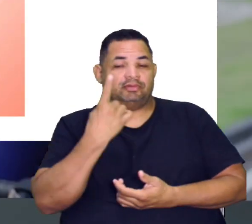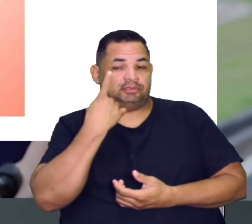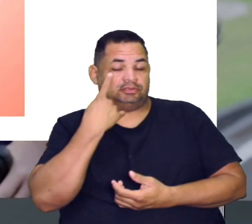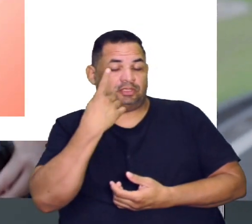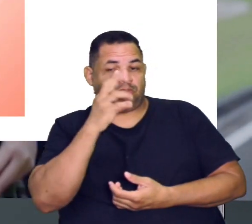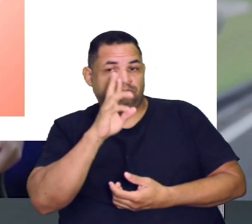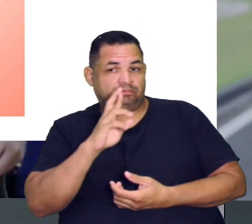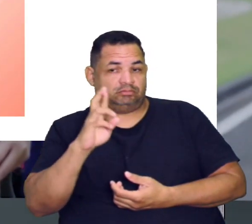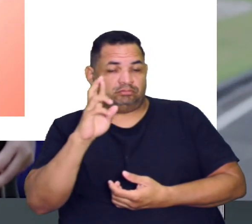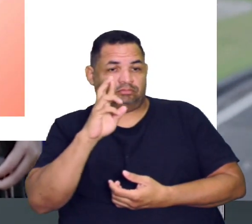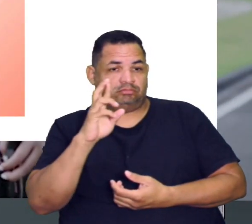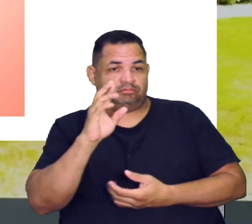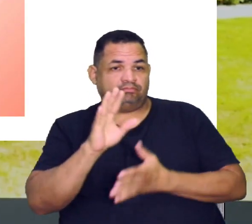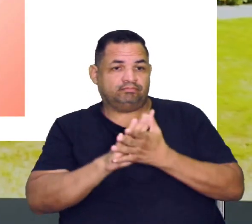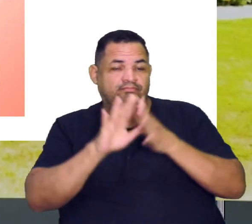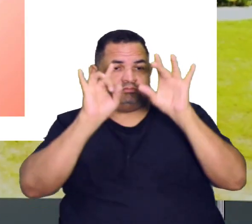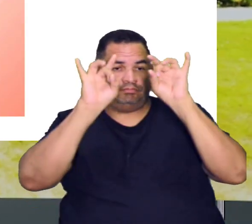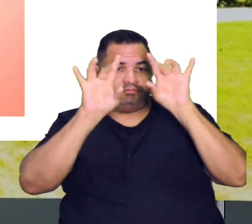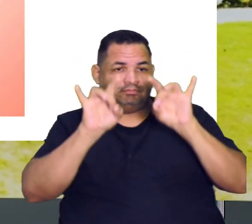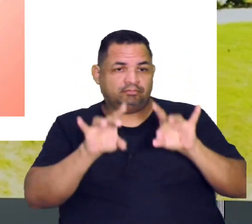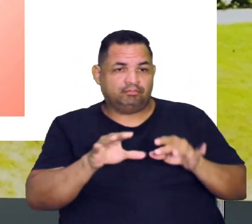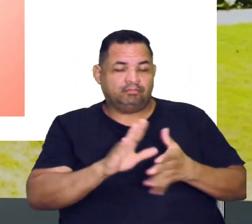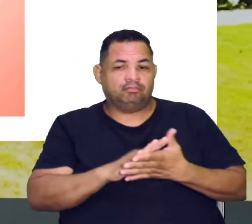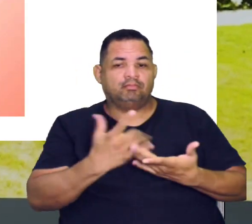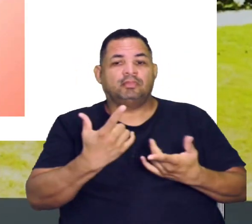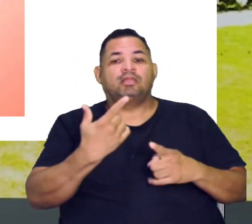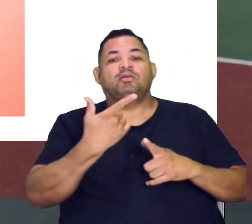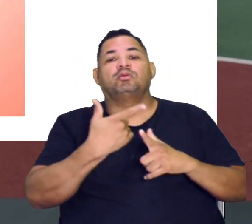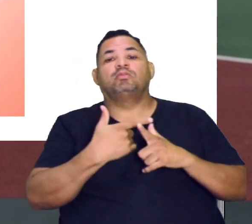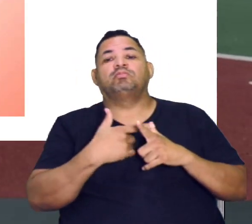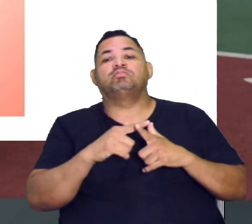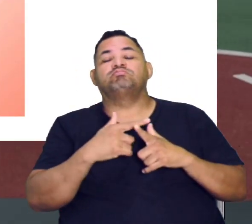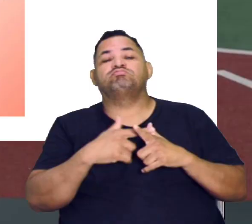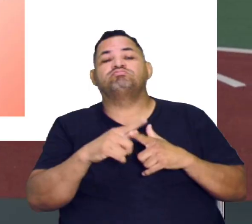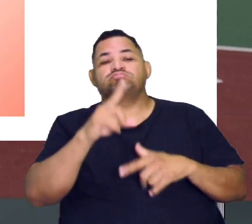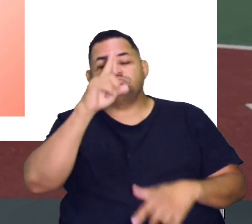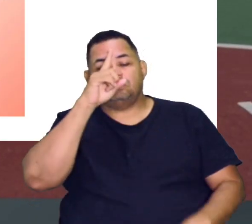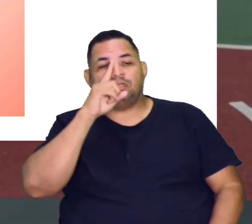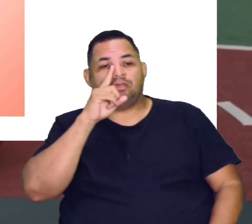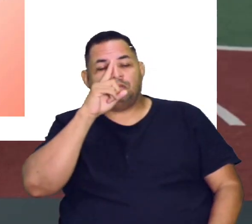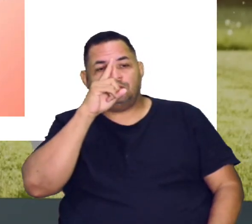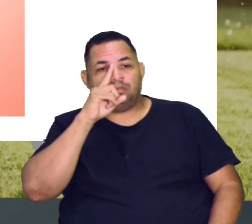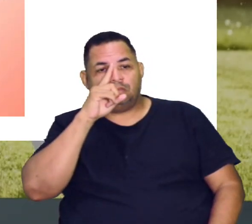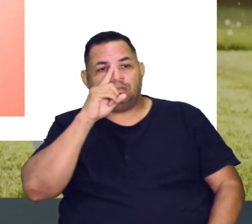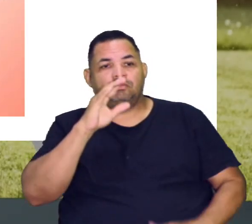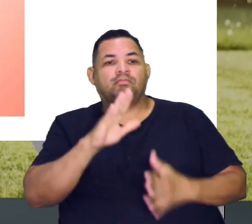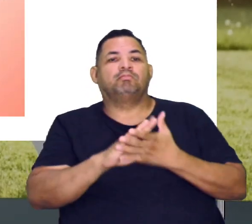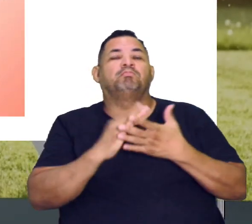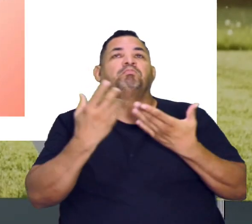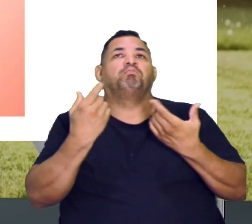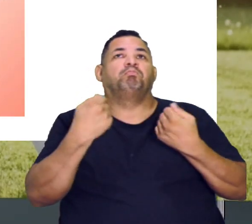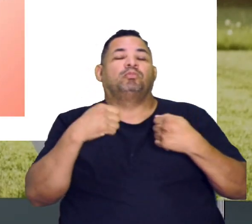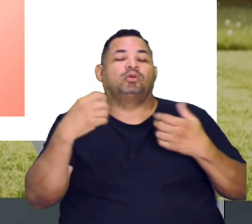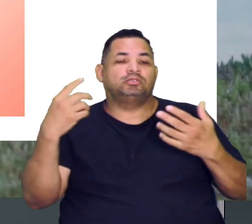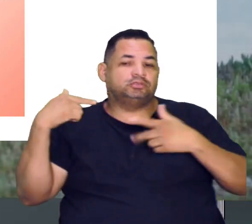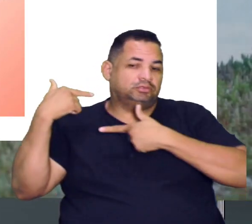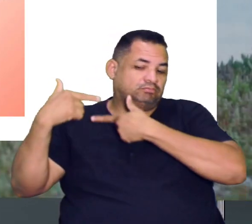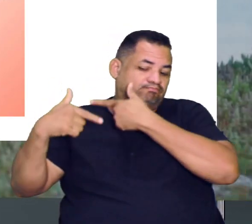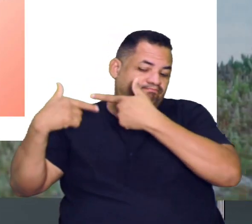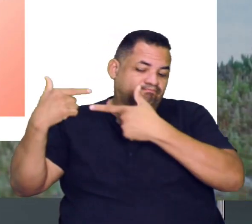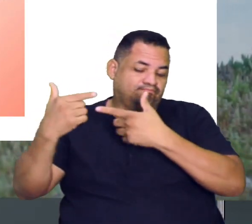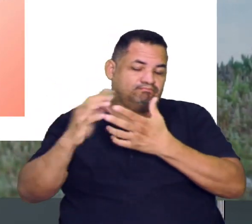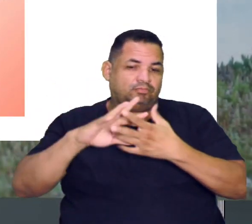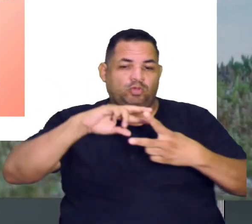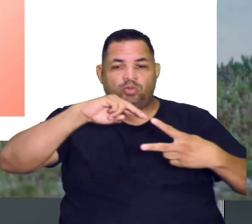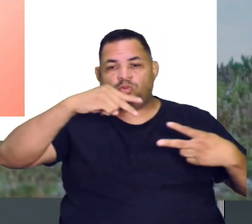observado, em especial, por conta dos fatores de risco. Então, pode ter fatores genéticos? Pode, hereditário?